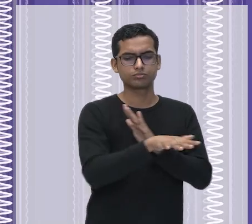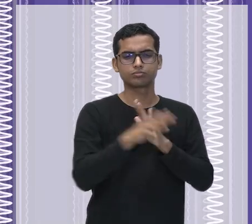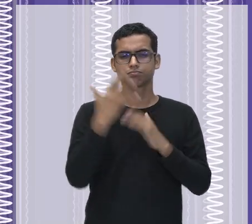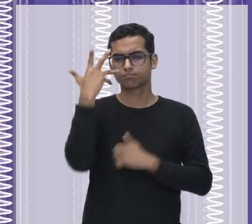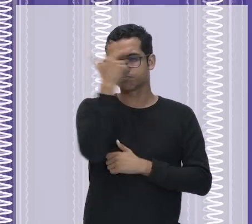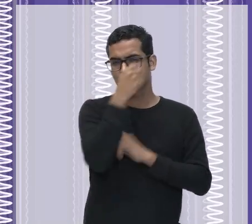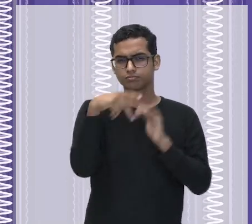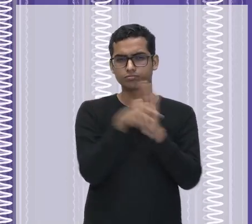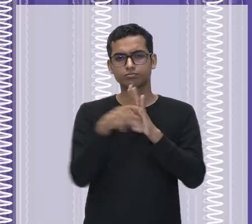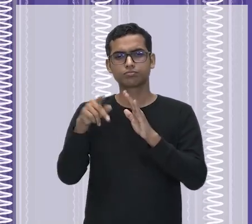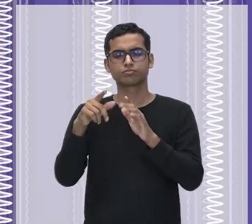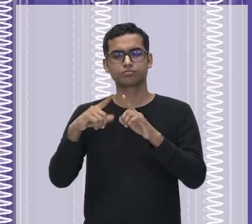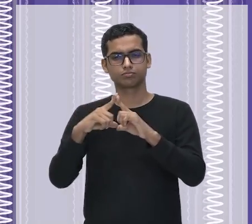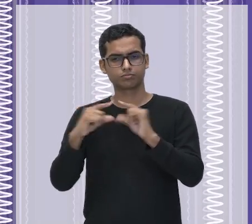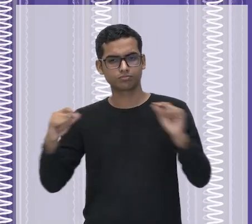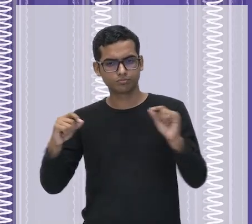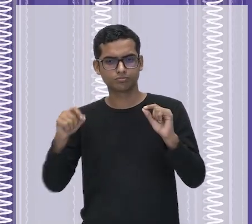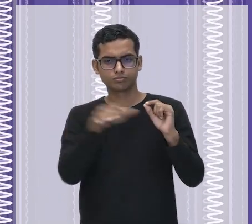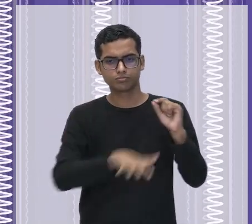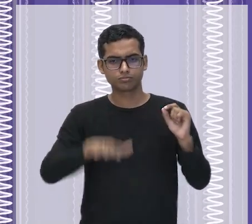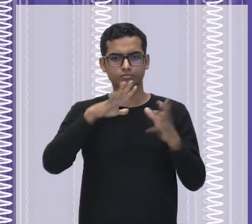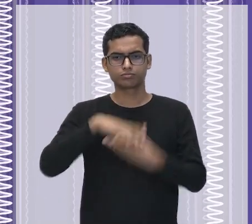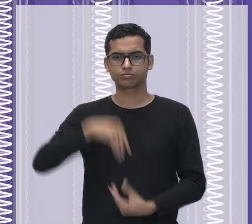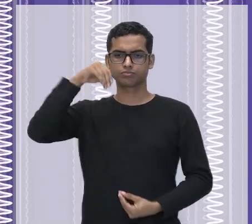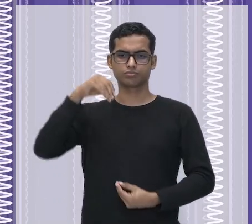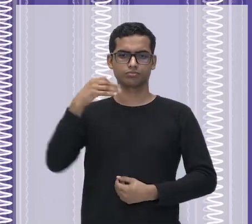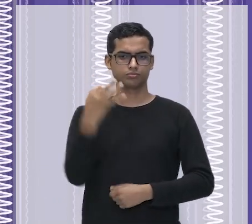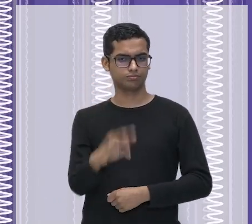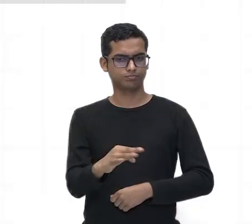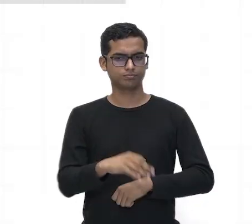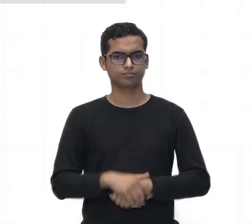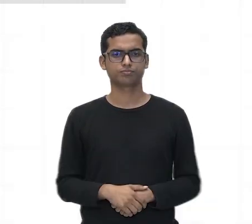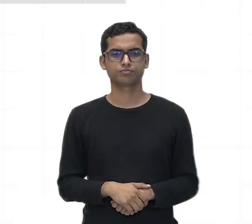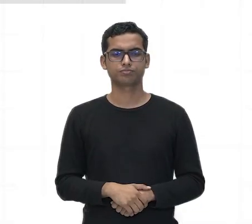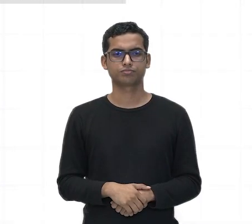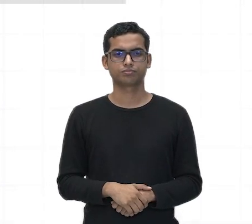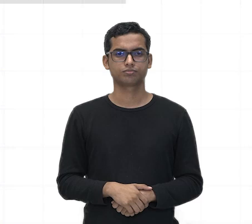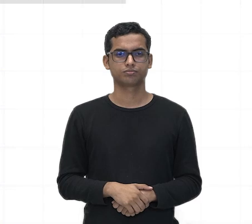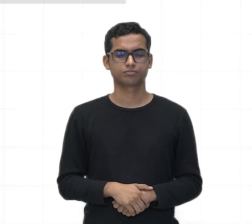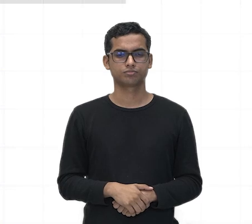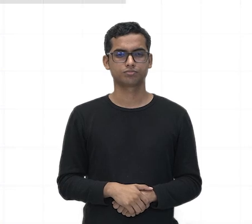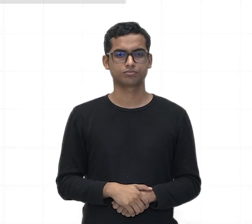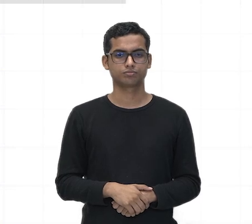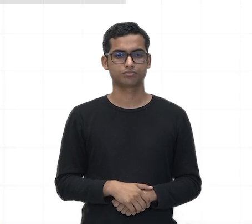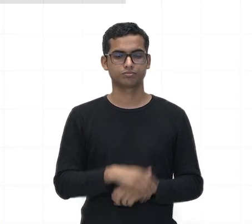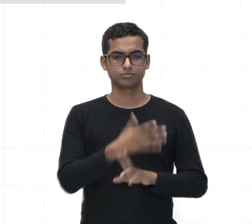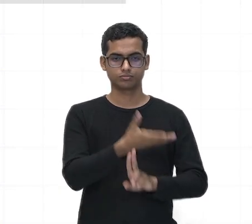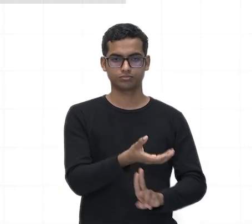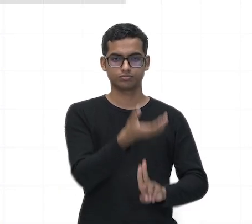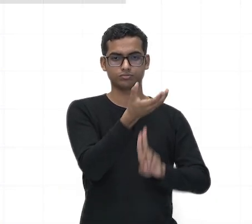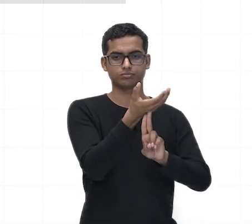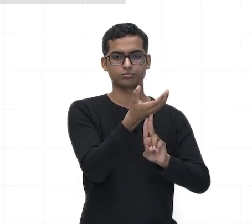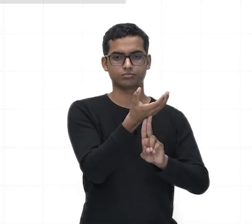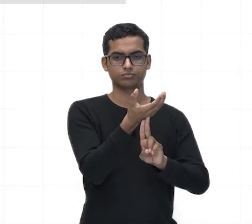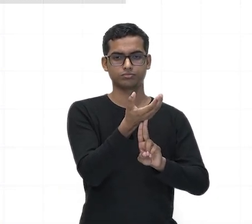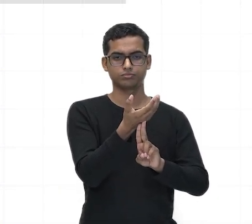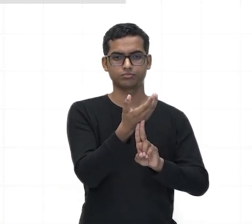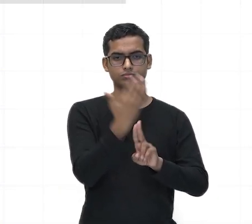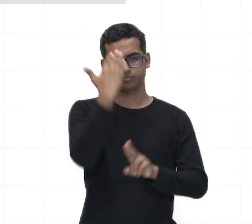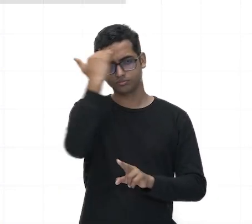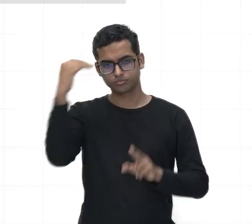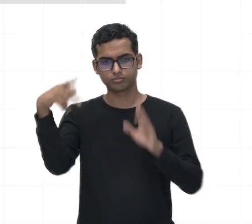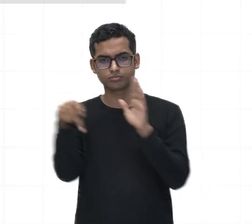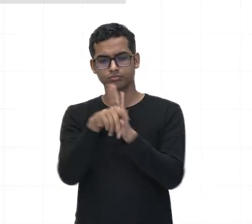Japão, é no plano espiritual. No shintoísmo popular, há a crença dos